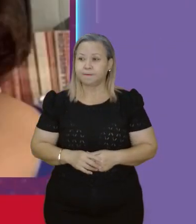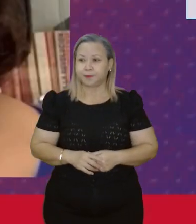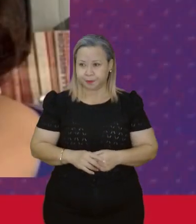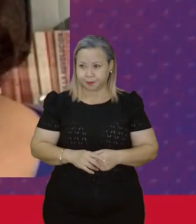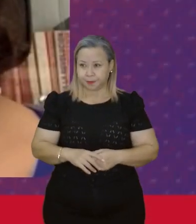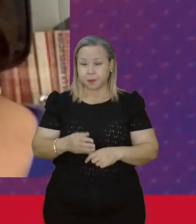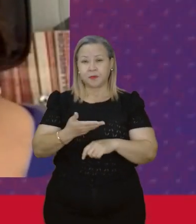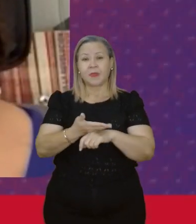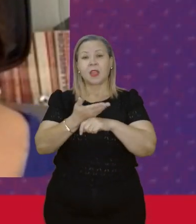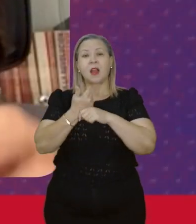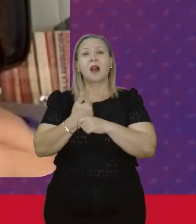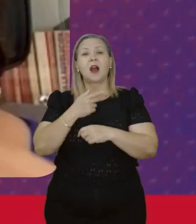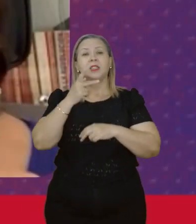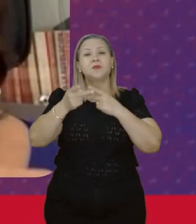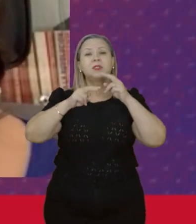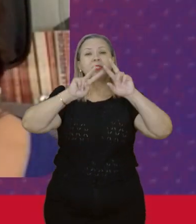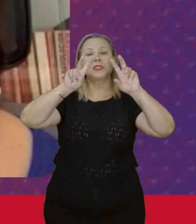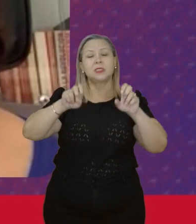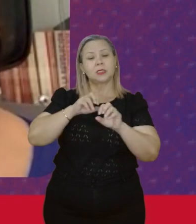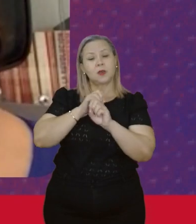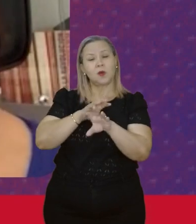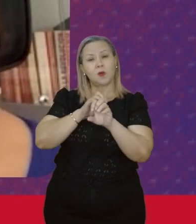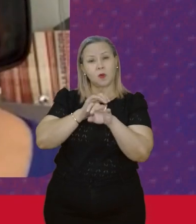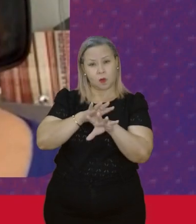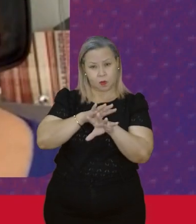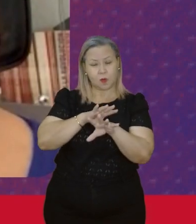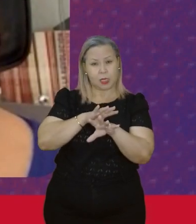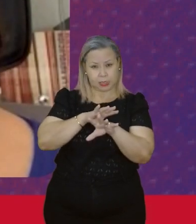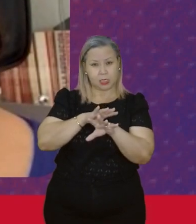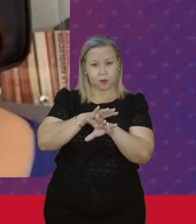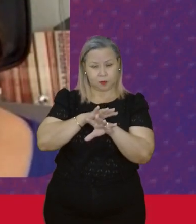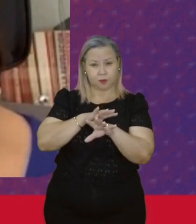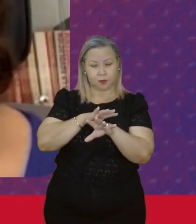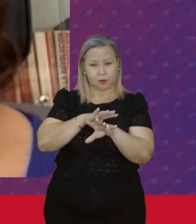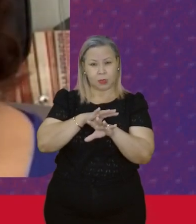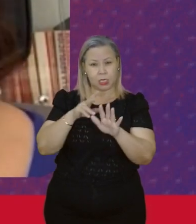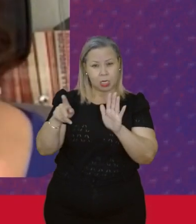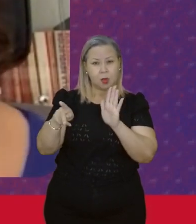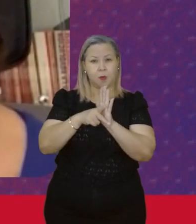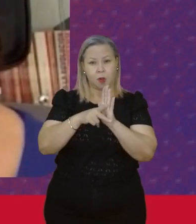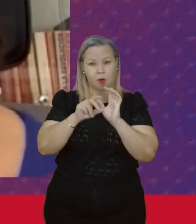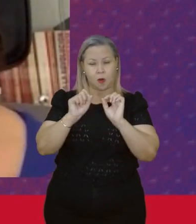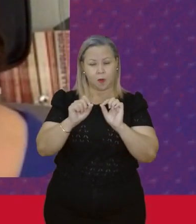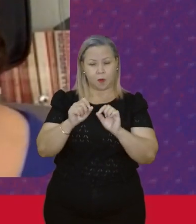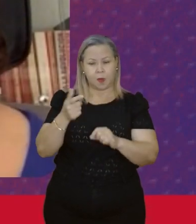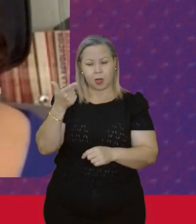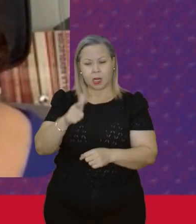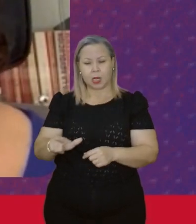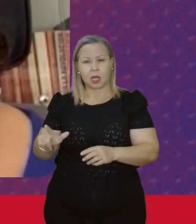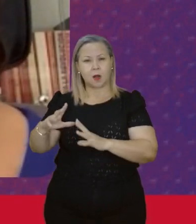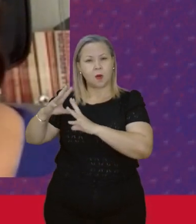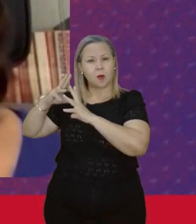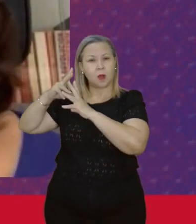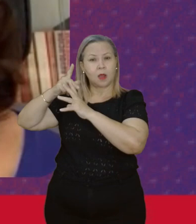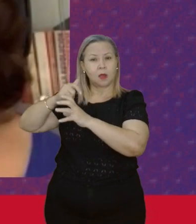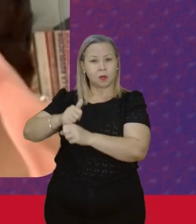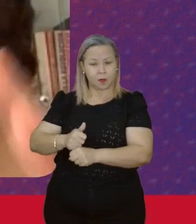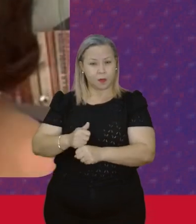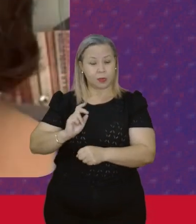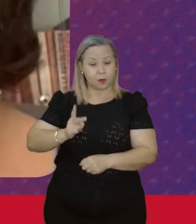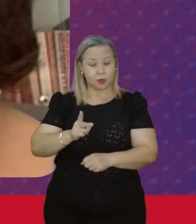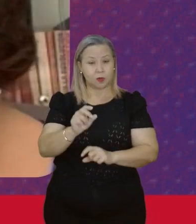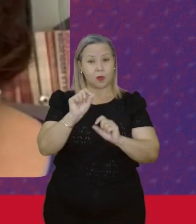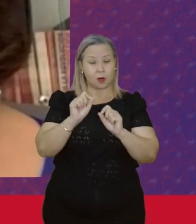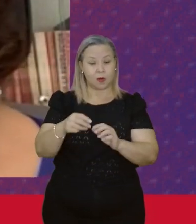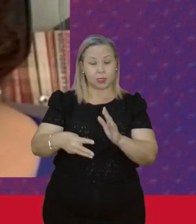antes de falar da questão da educação propriamente dita, eu quero retomar com vocês, dando continuidade à